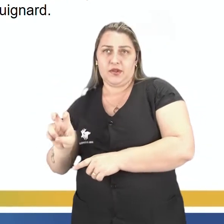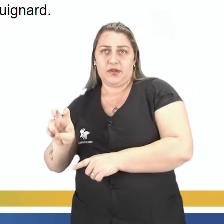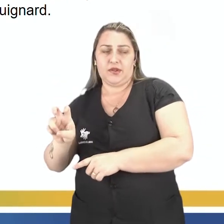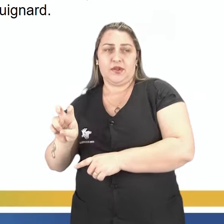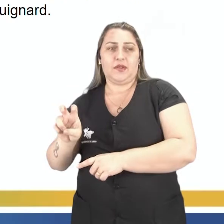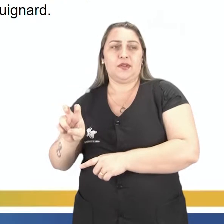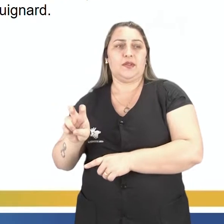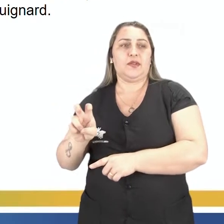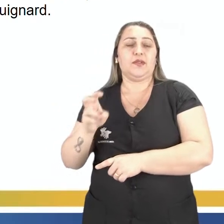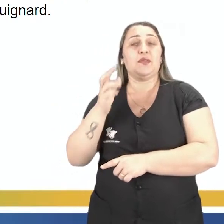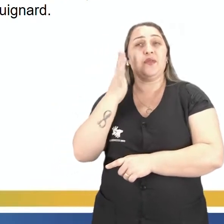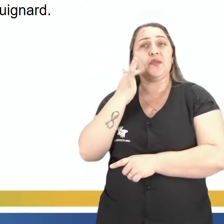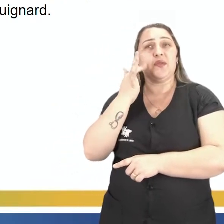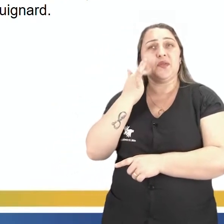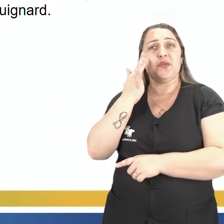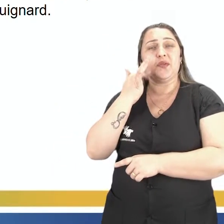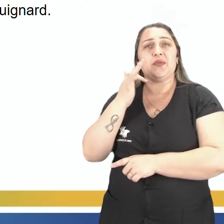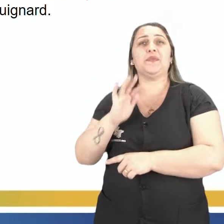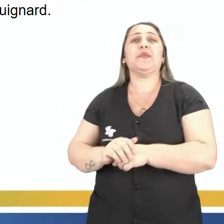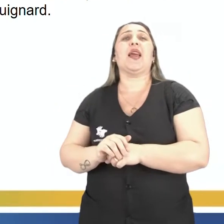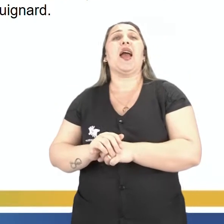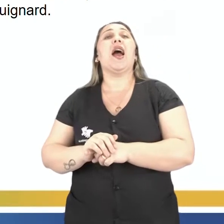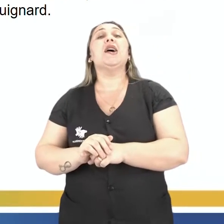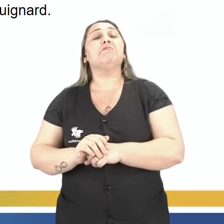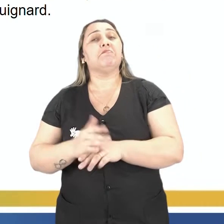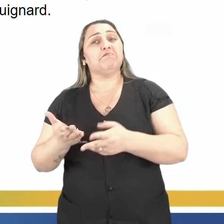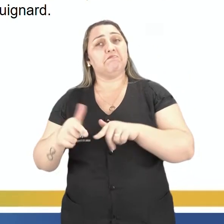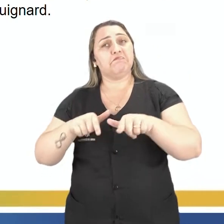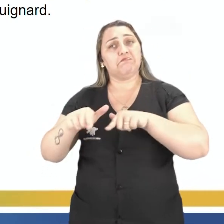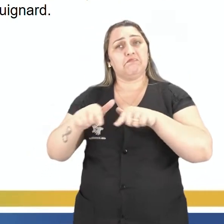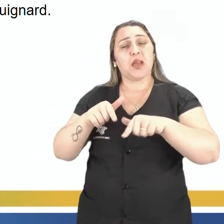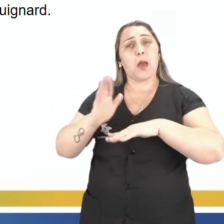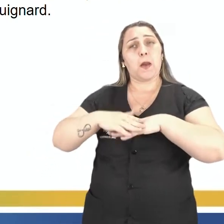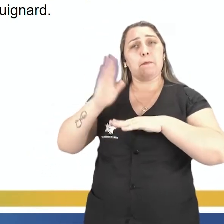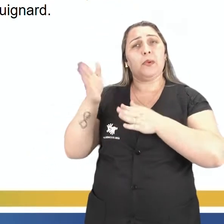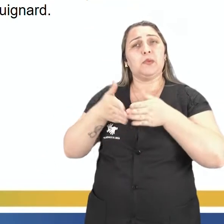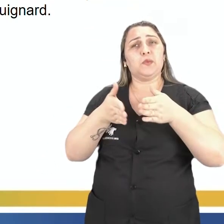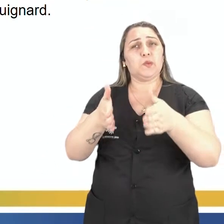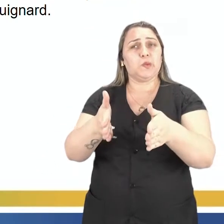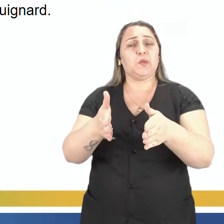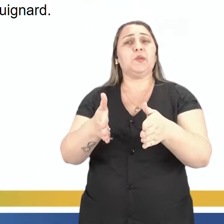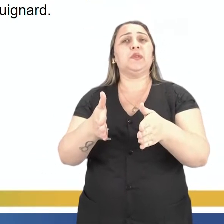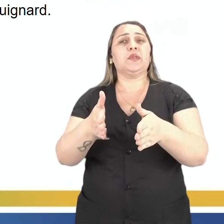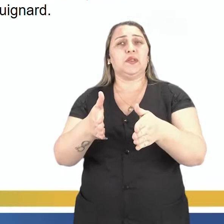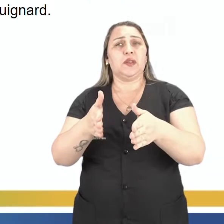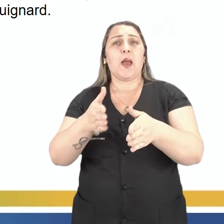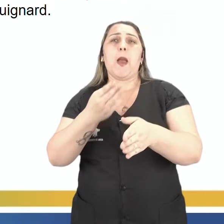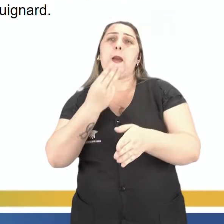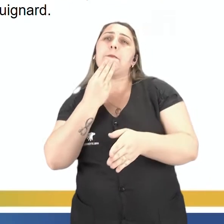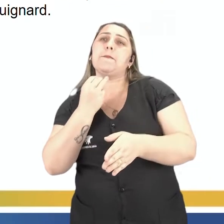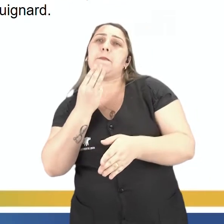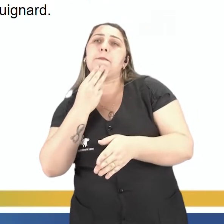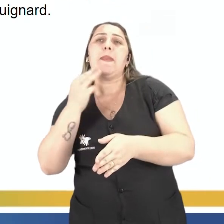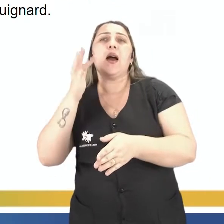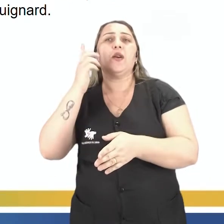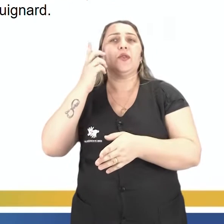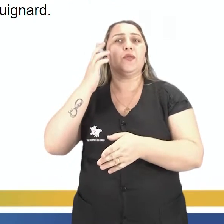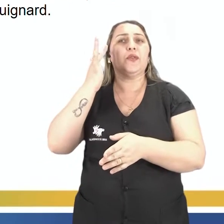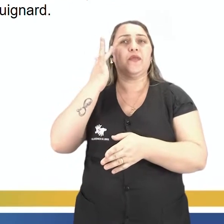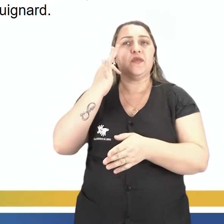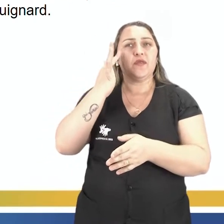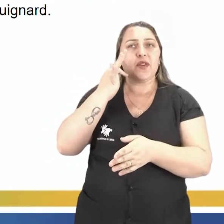1995. As obras atuais da Beatriz Milhazes, pessoal, elas vão mais no caminho dessa obra Macho e Fêmea, tá